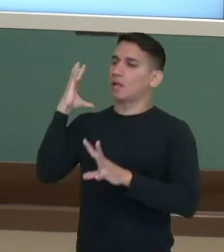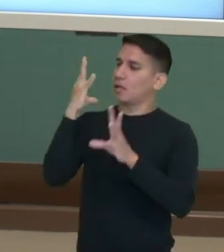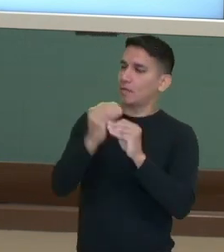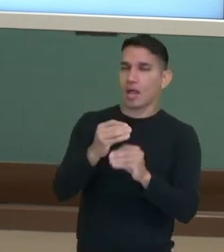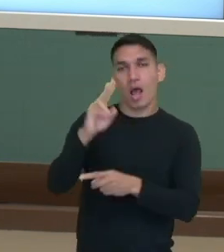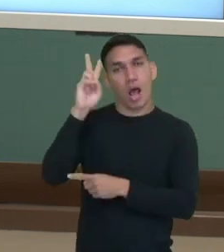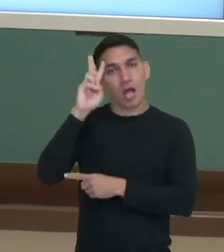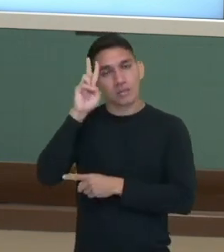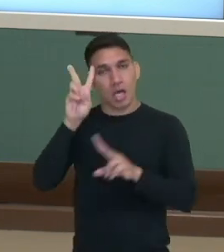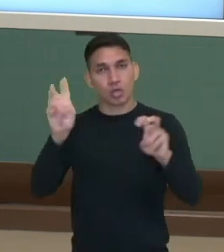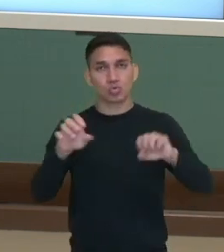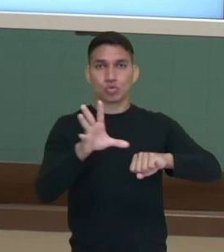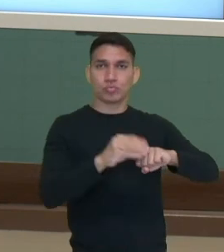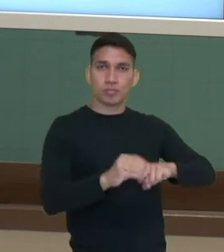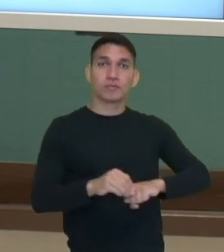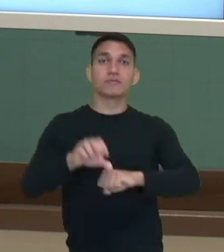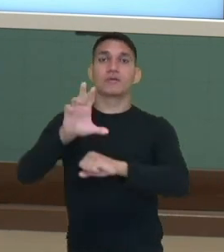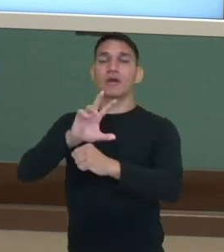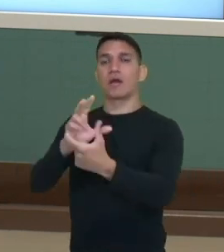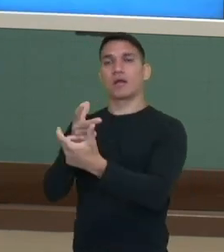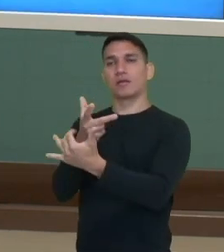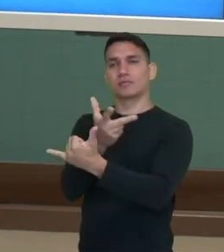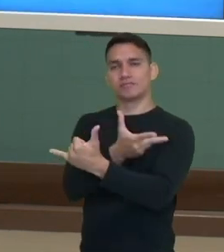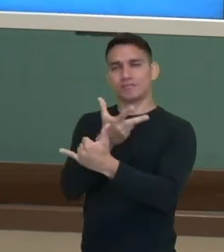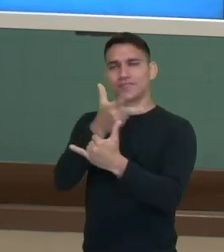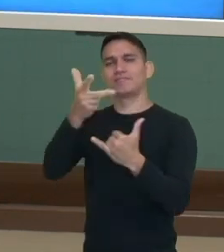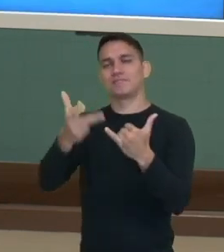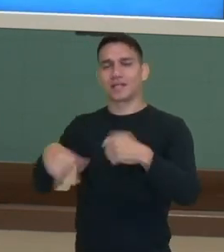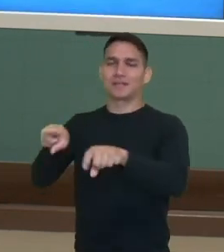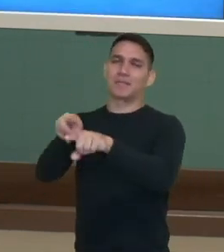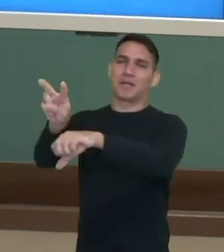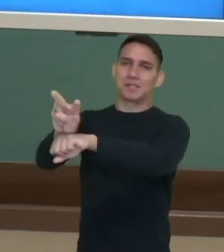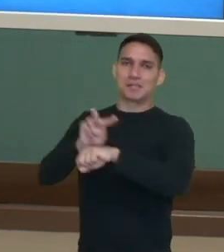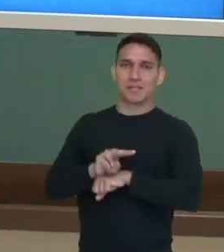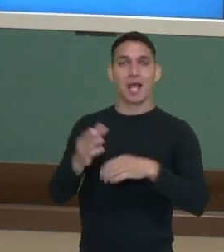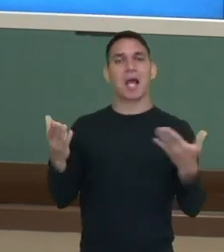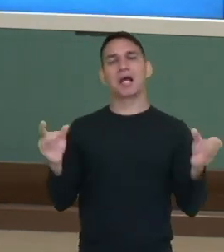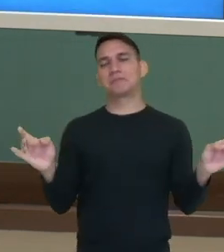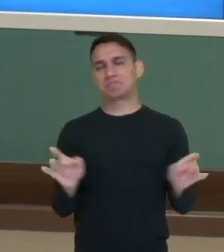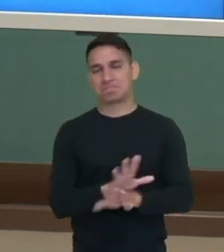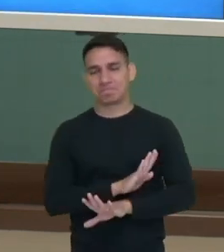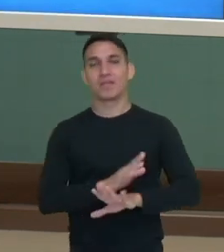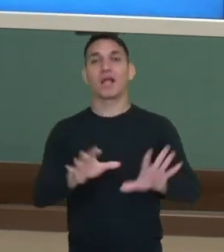colocação pronominal e estrangeirismo. Agora sim, estamos no